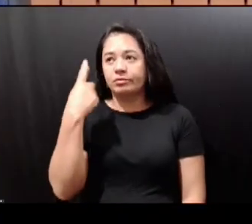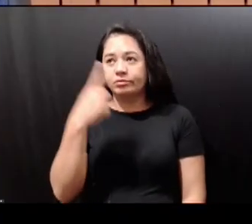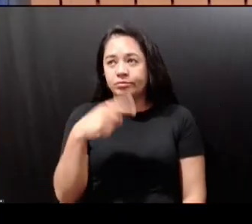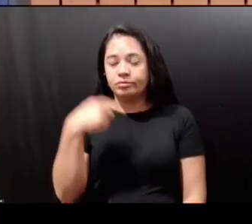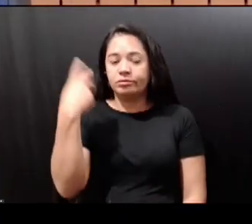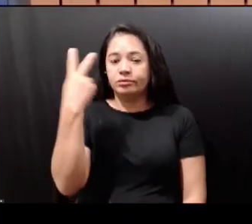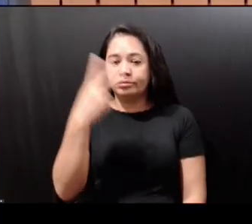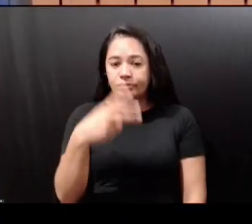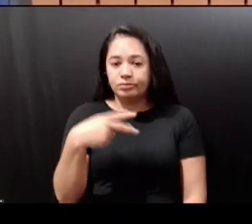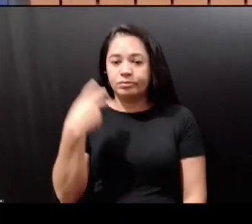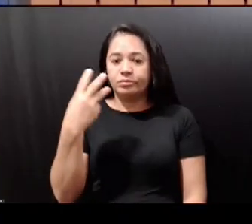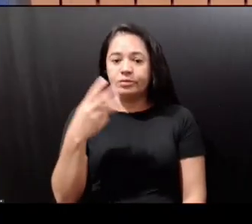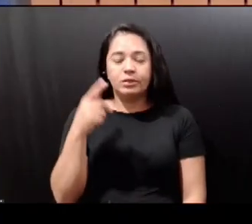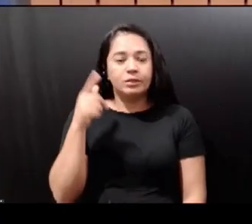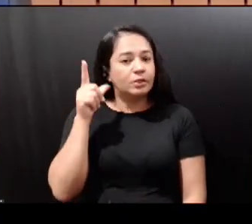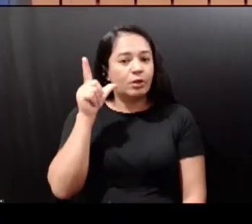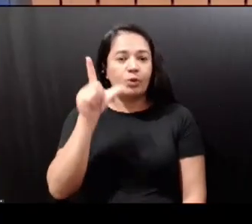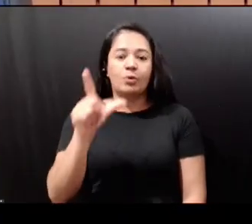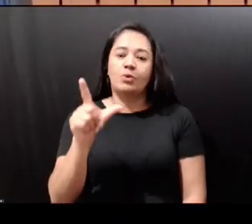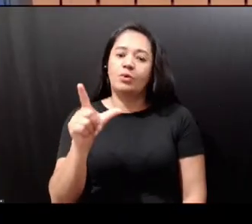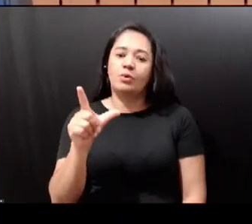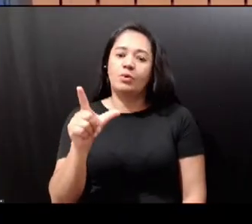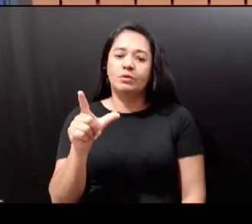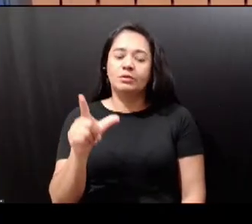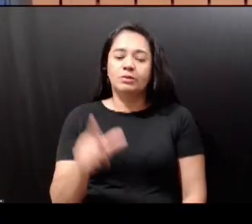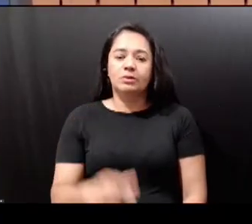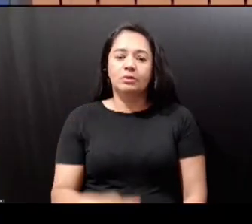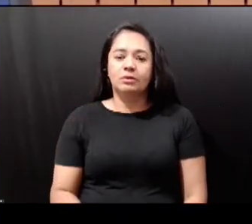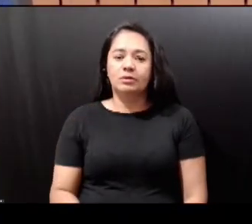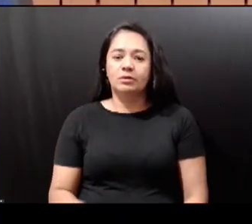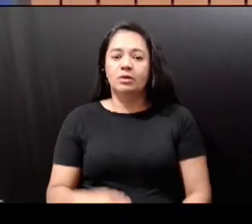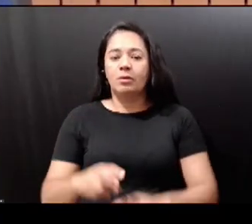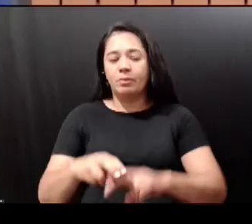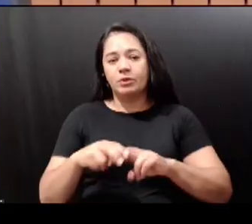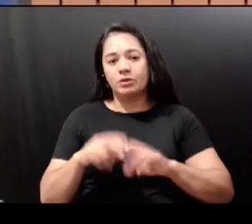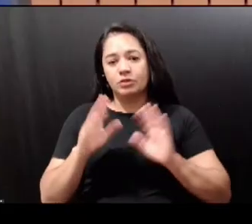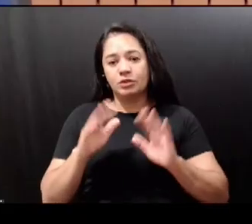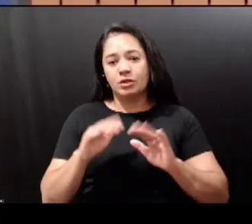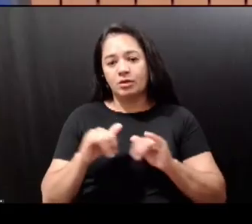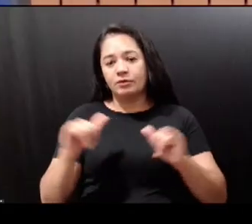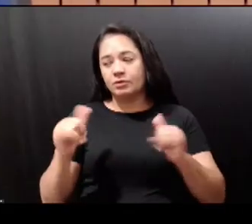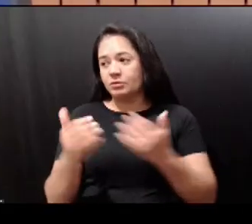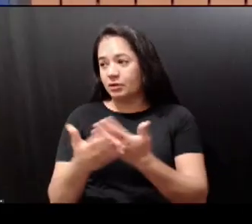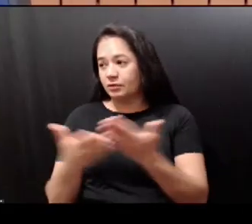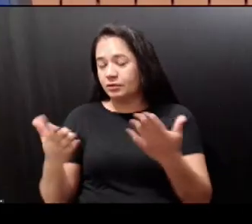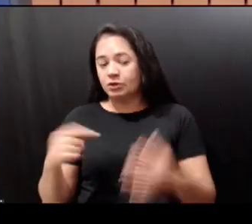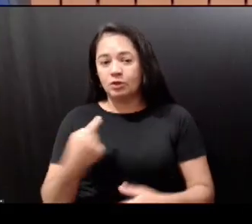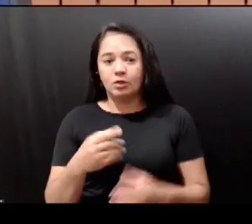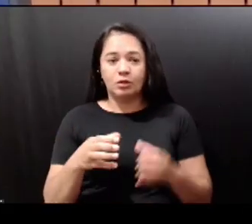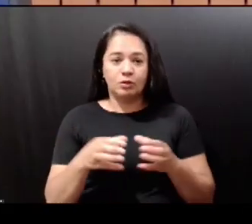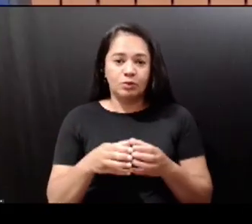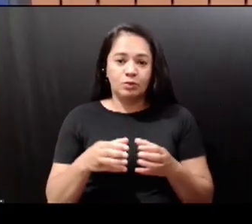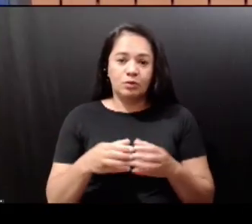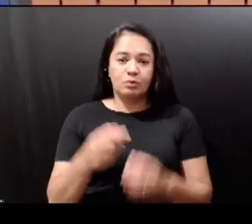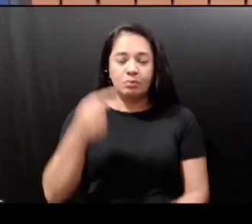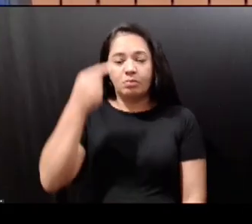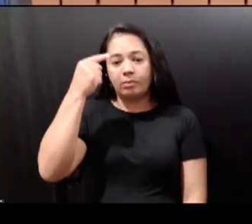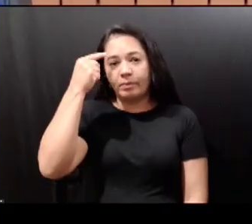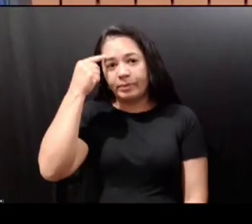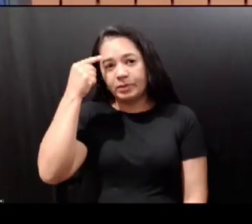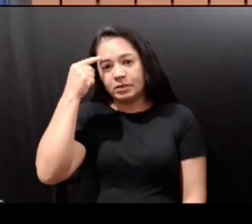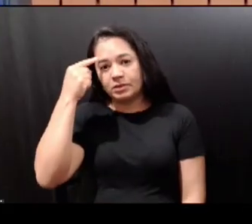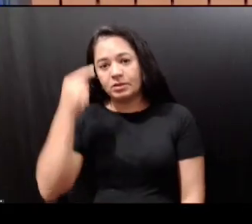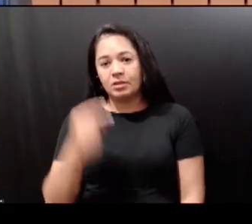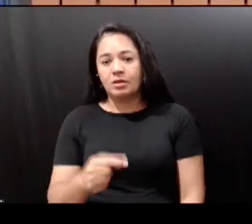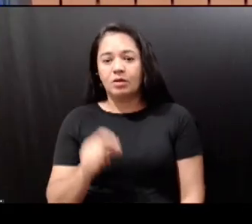não consegue fazer isso. Então, eu deixo aqui o senhor, para nós dessa comissão, pensar em algo aqui, nessa